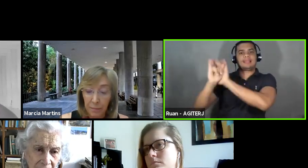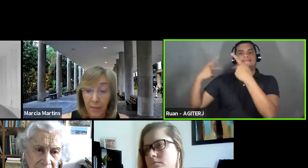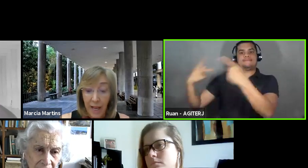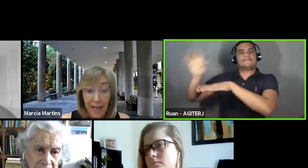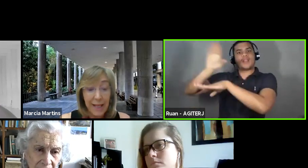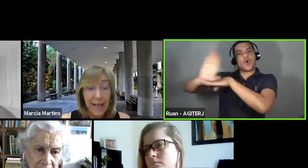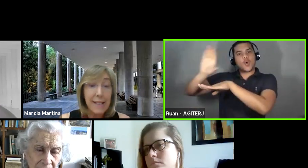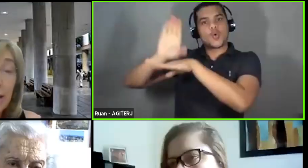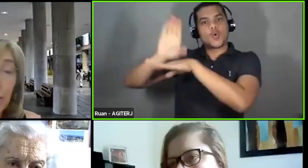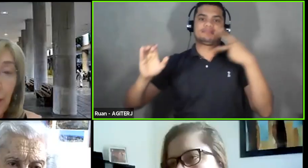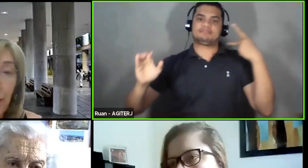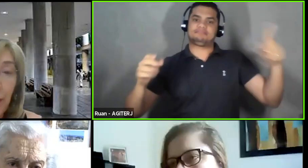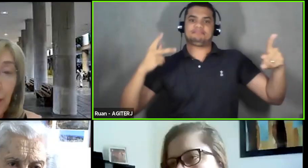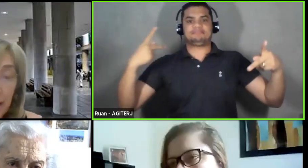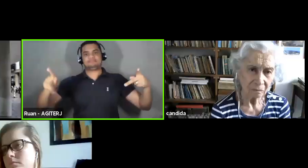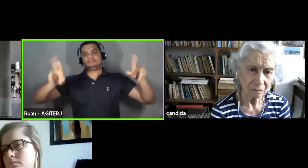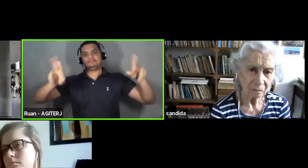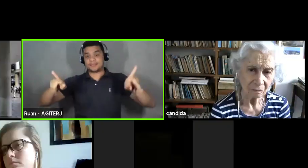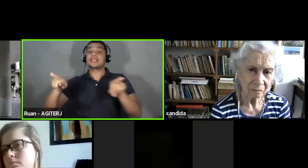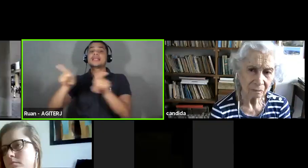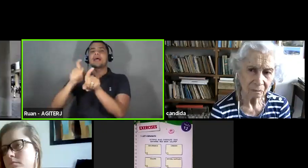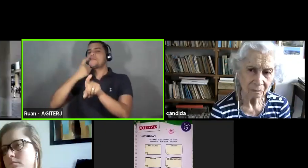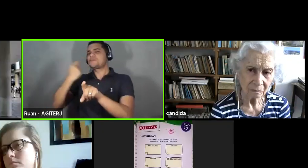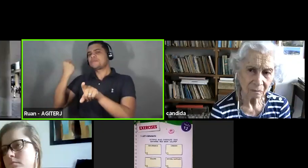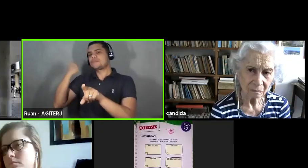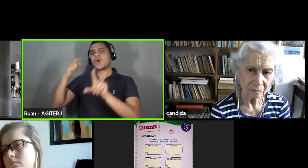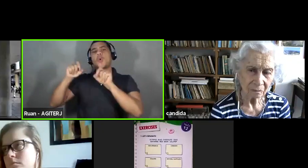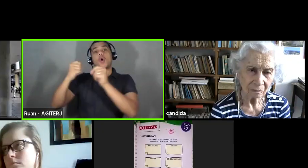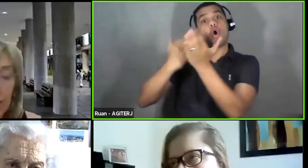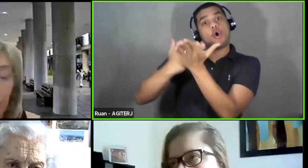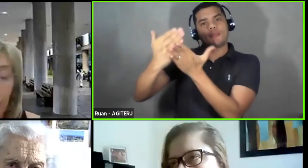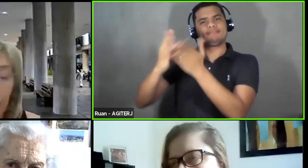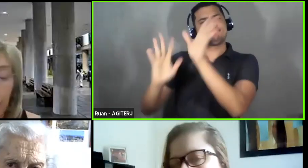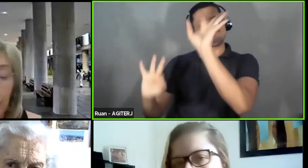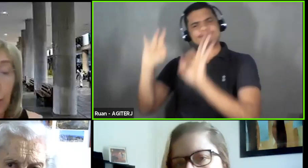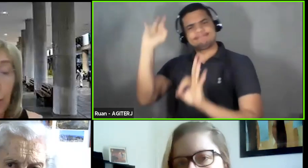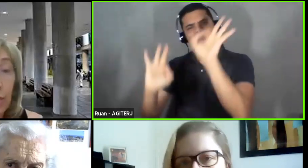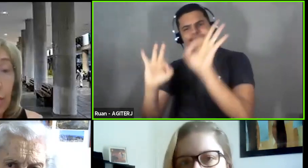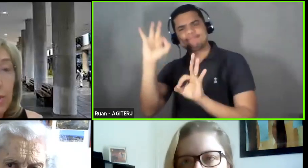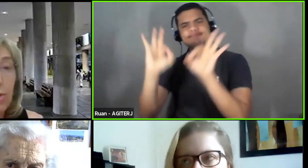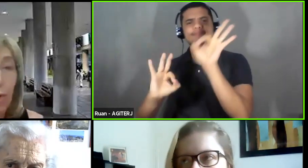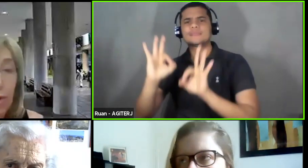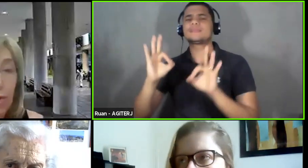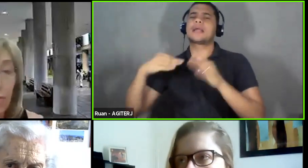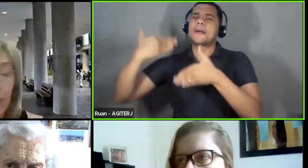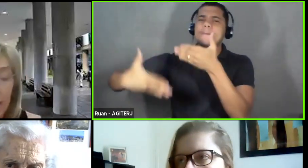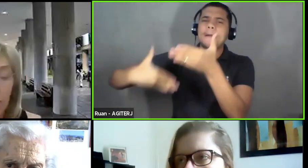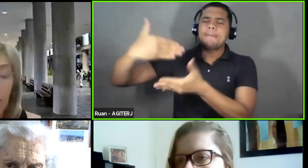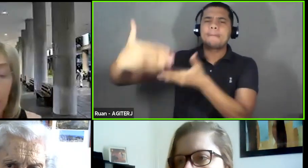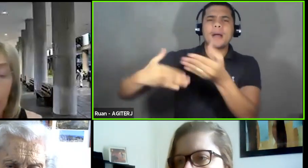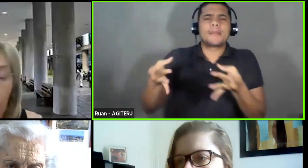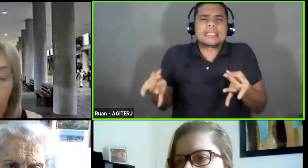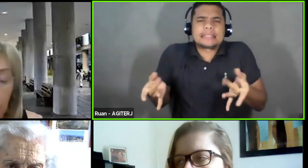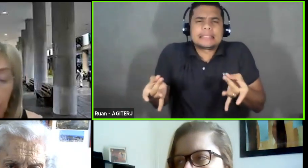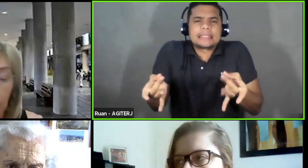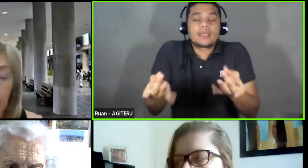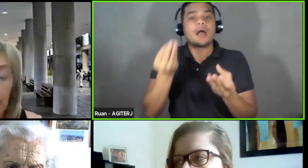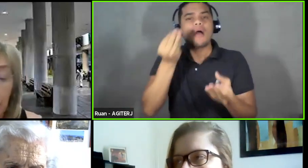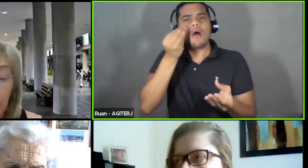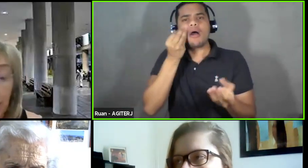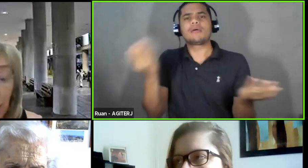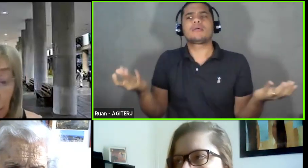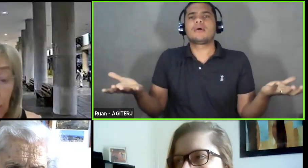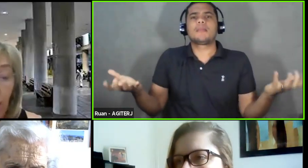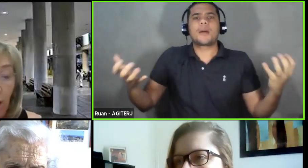distinta. E, recentemente, começou a se esboçar um movimento muito auspicioso de reencontro,